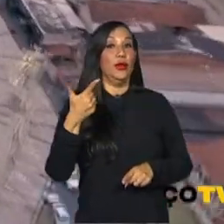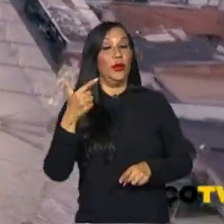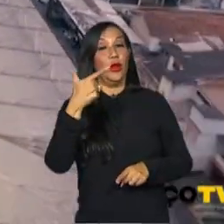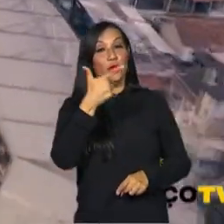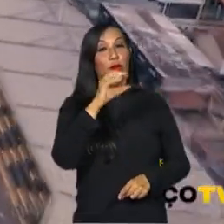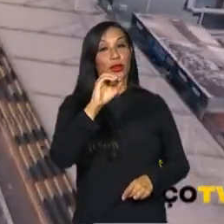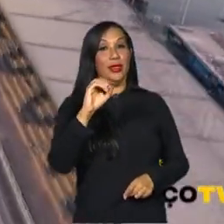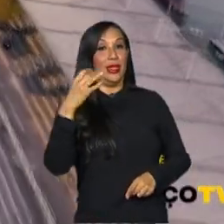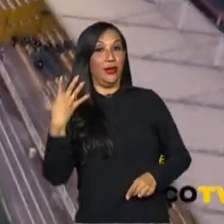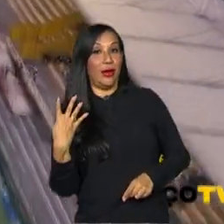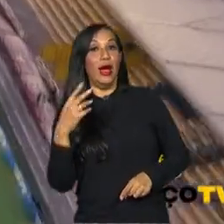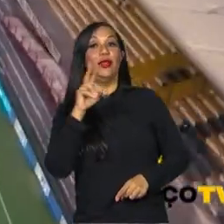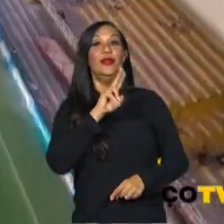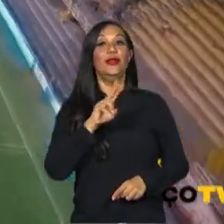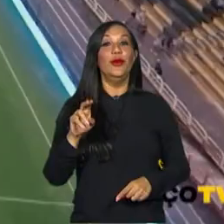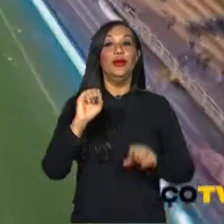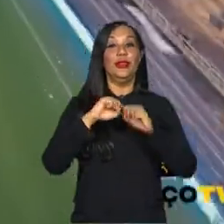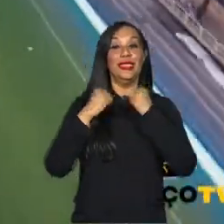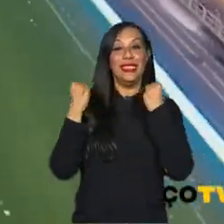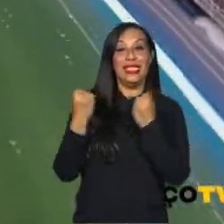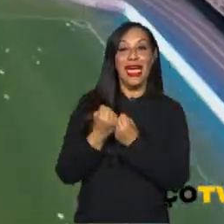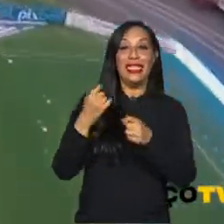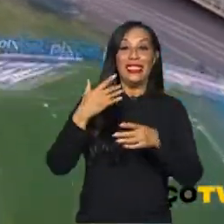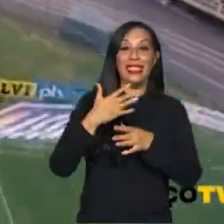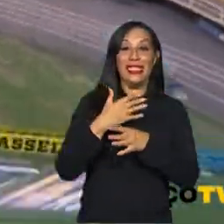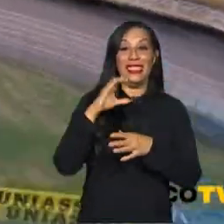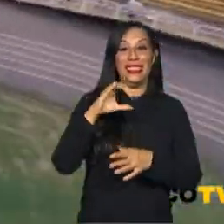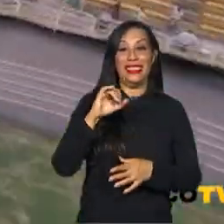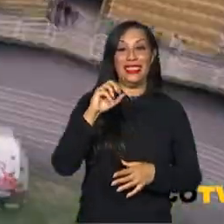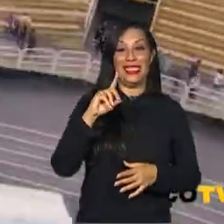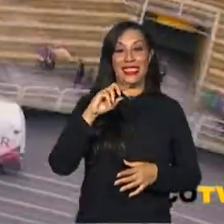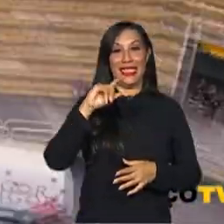ele passou a ser chamado de Estádio da Cidadania.